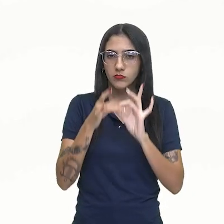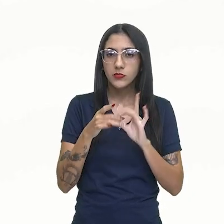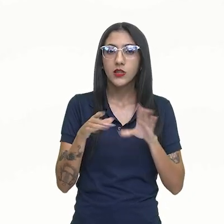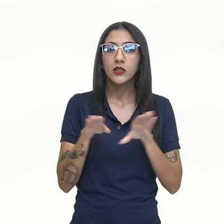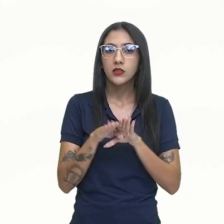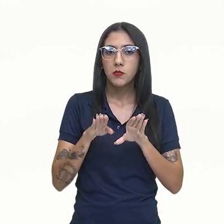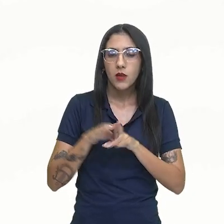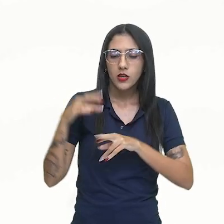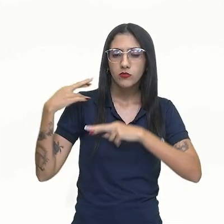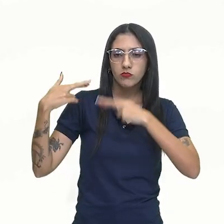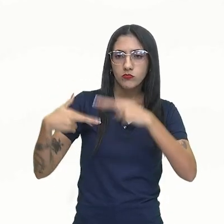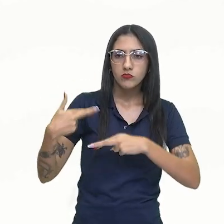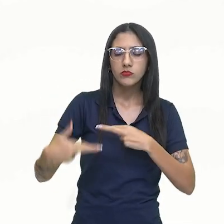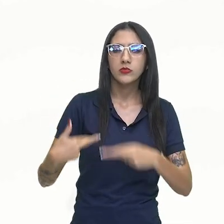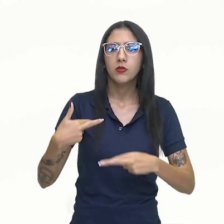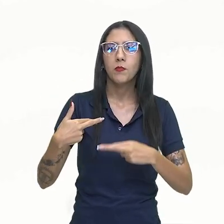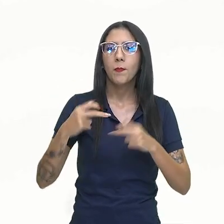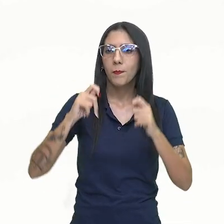e gerar